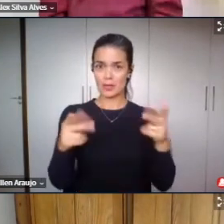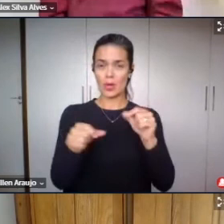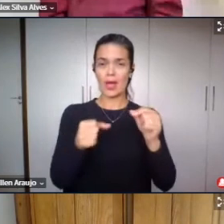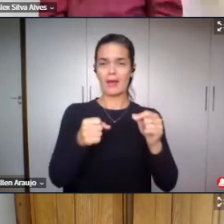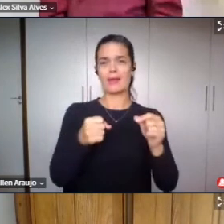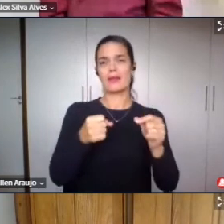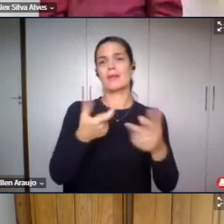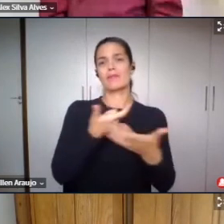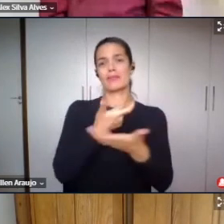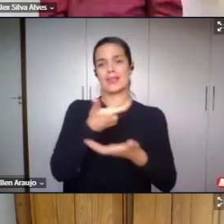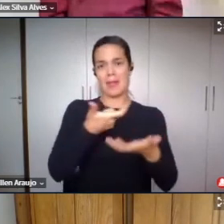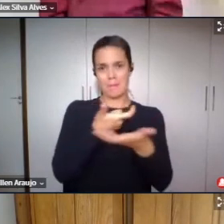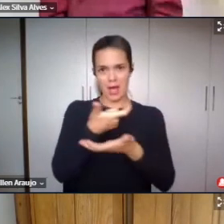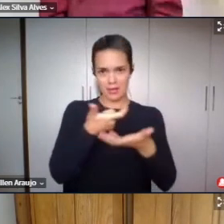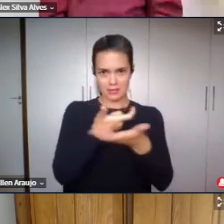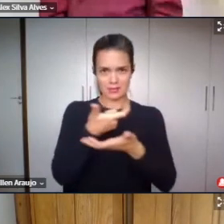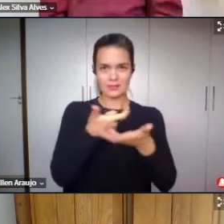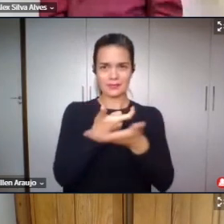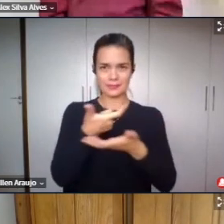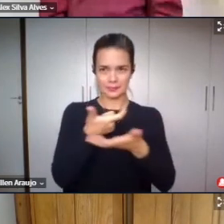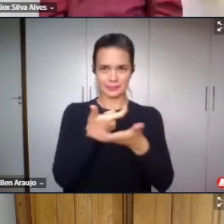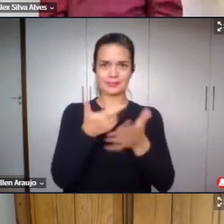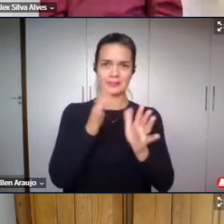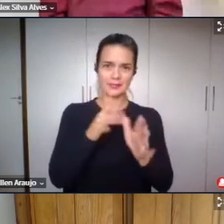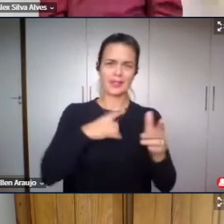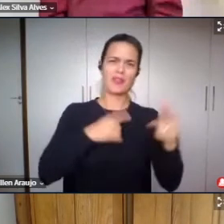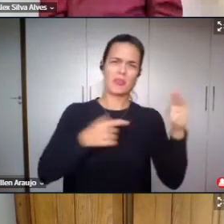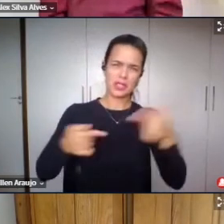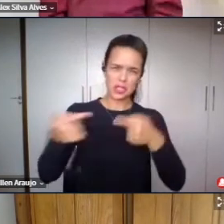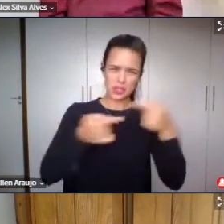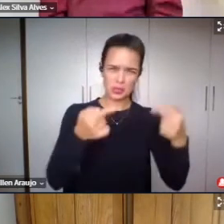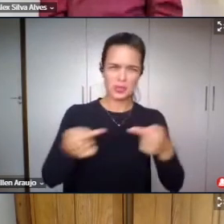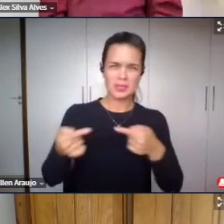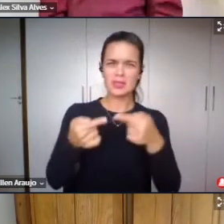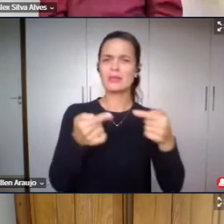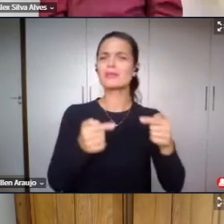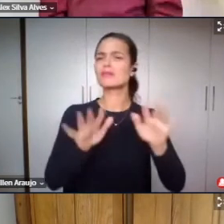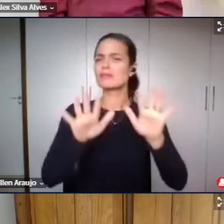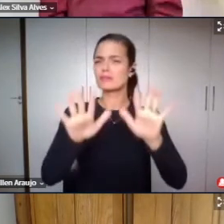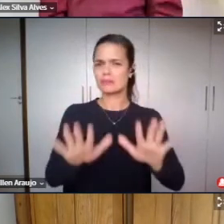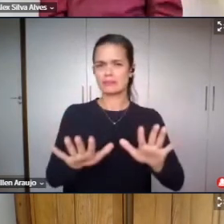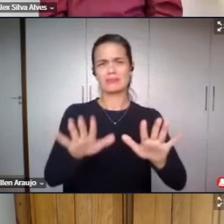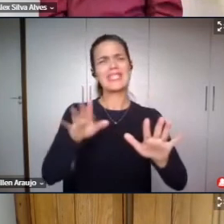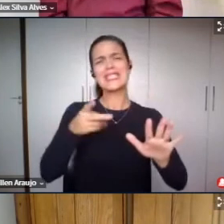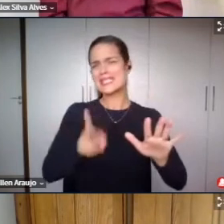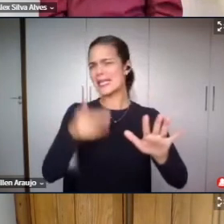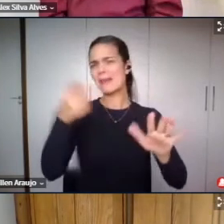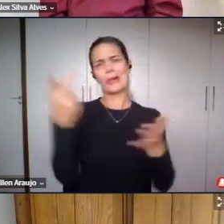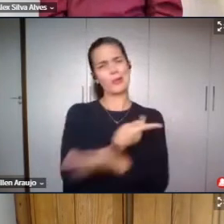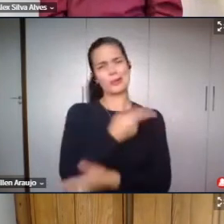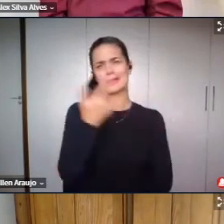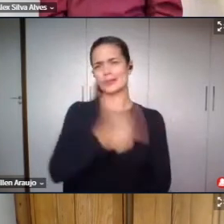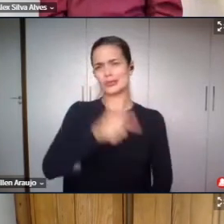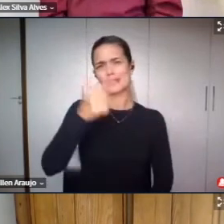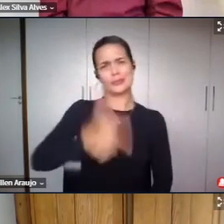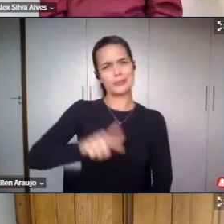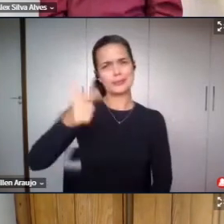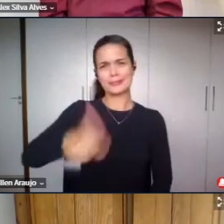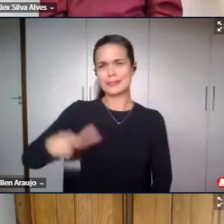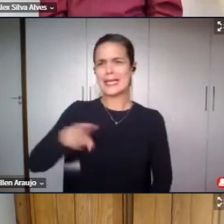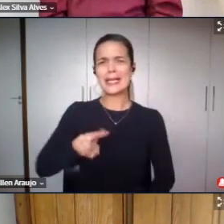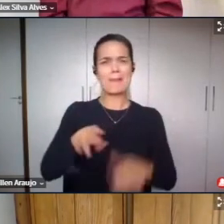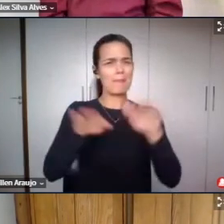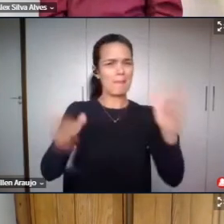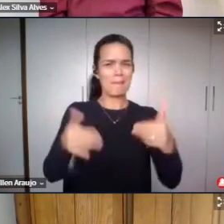Aí começou a discussão pelo morfema base, isso aí é recorrente, né? Toda banca que eu